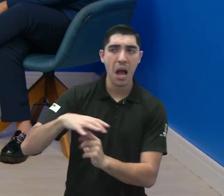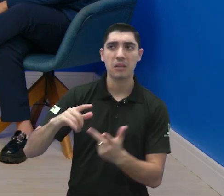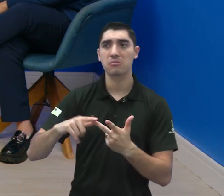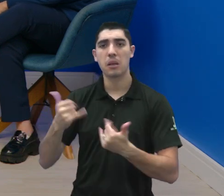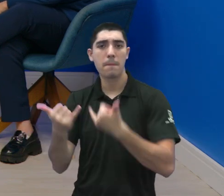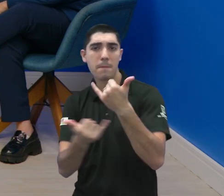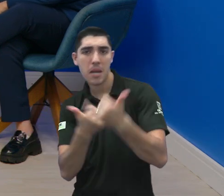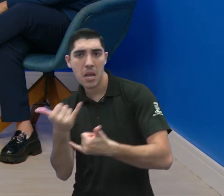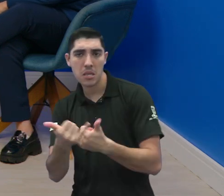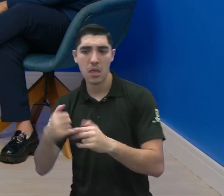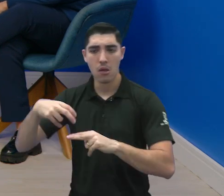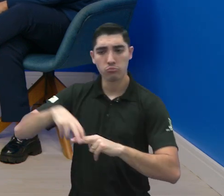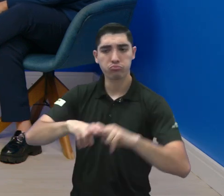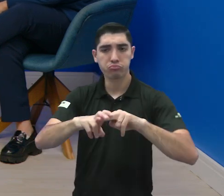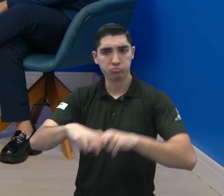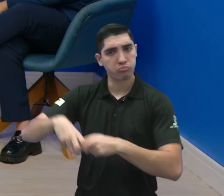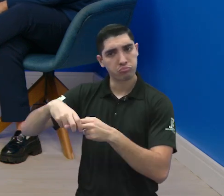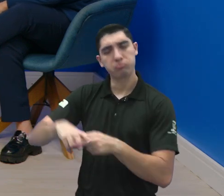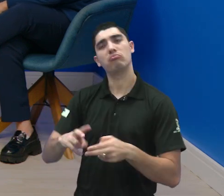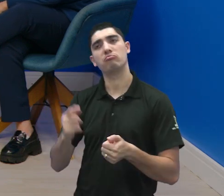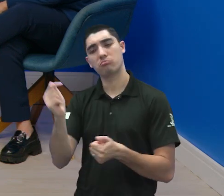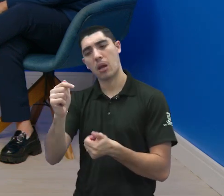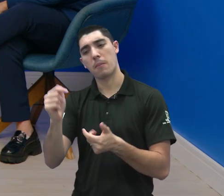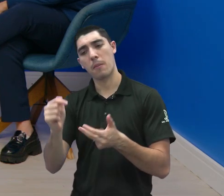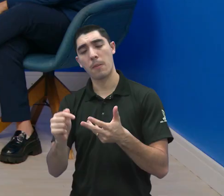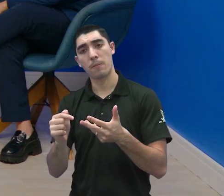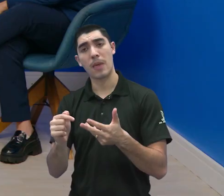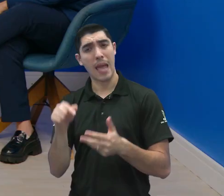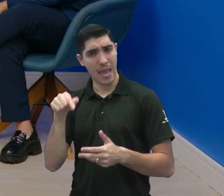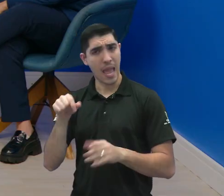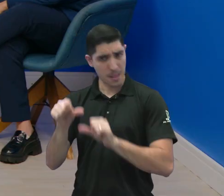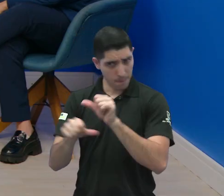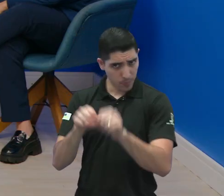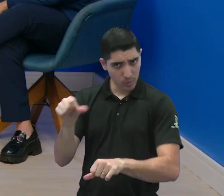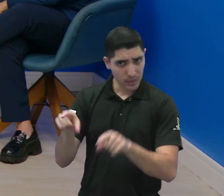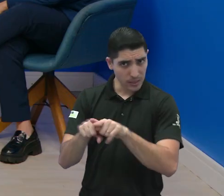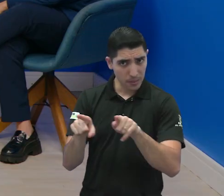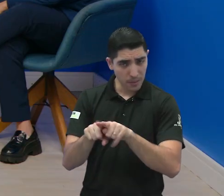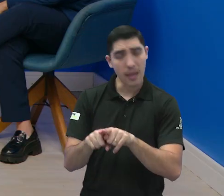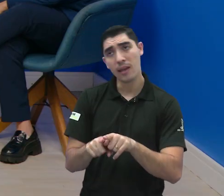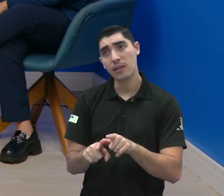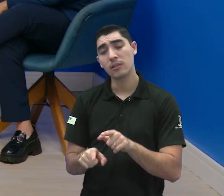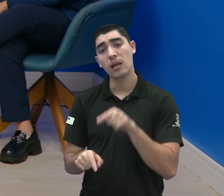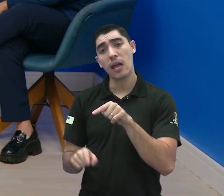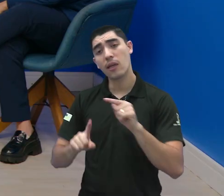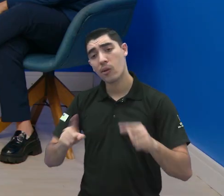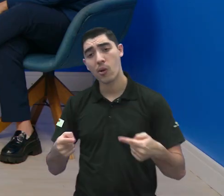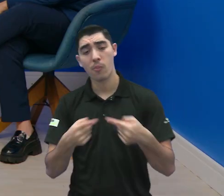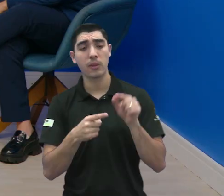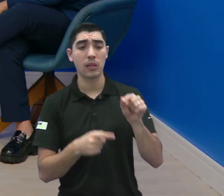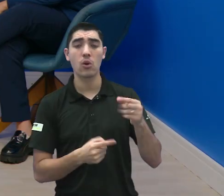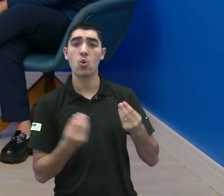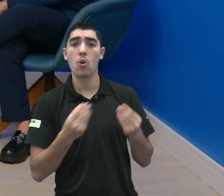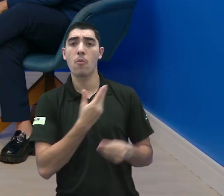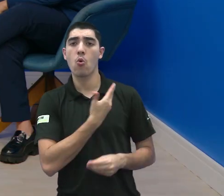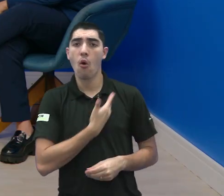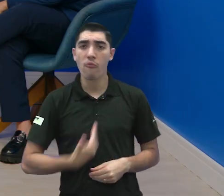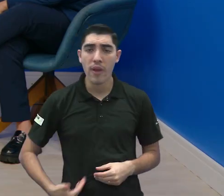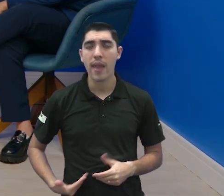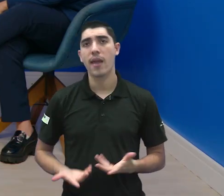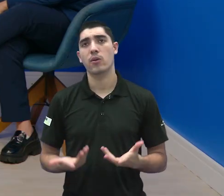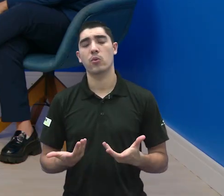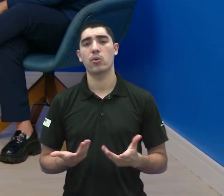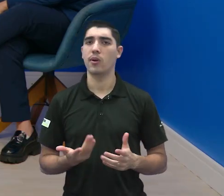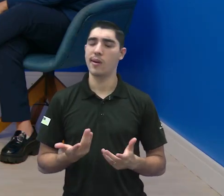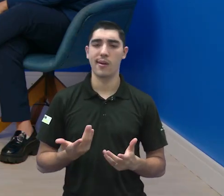um parquinho. Isso também muda, tem uma relação com o que o poder público vai oferecer de forma